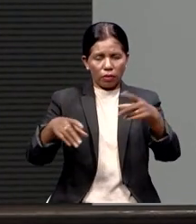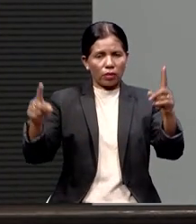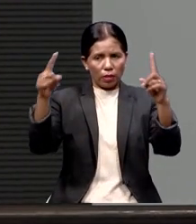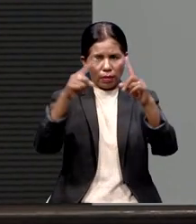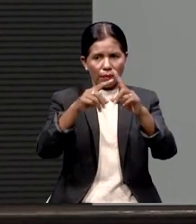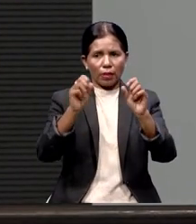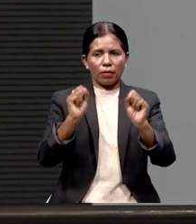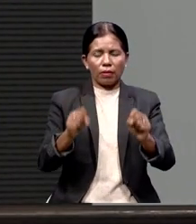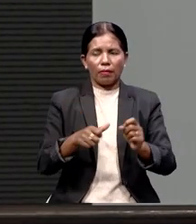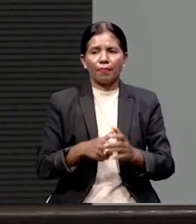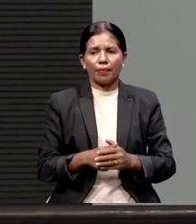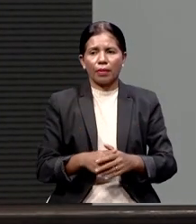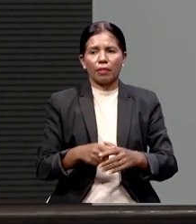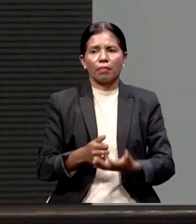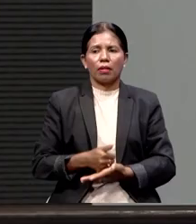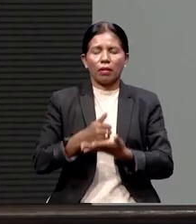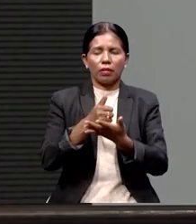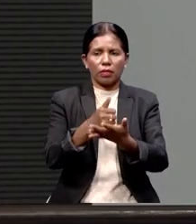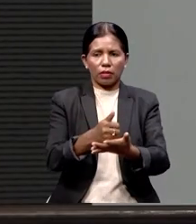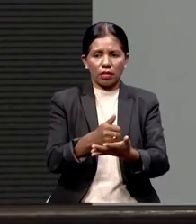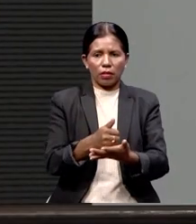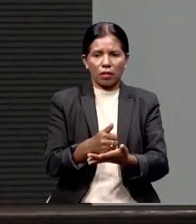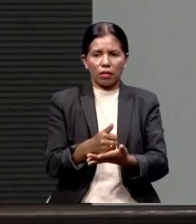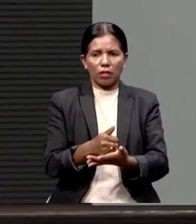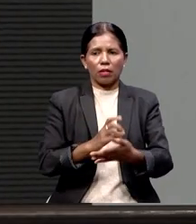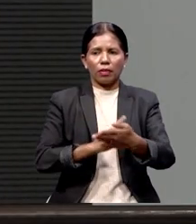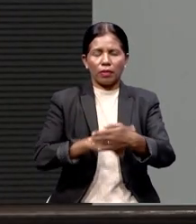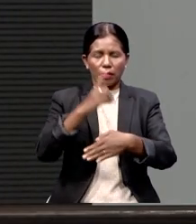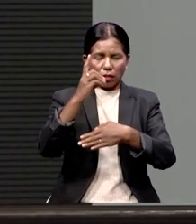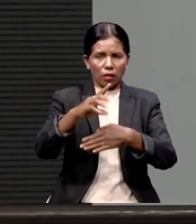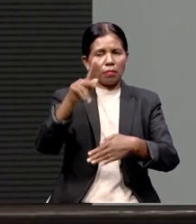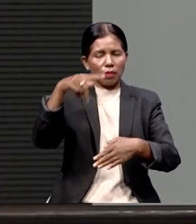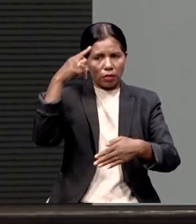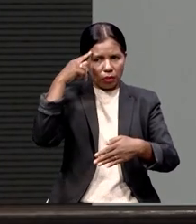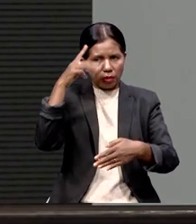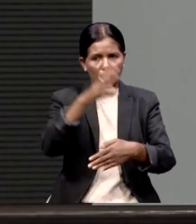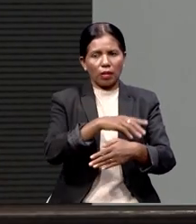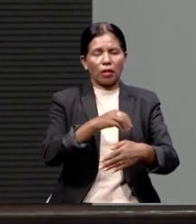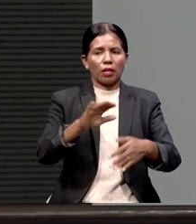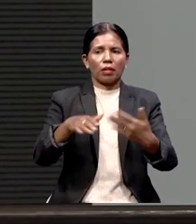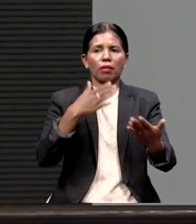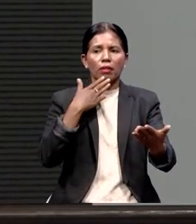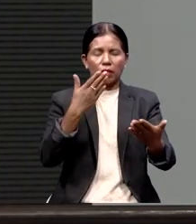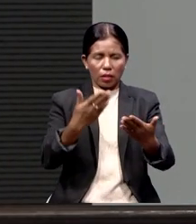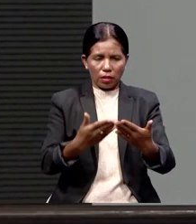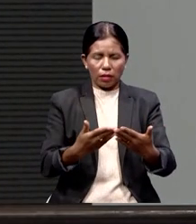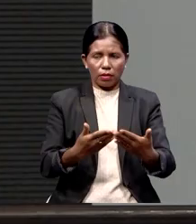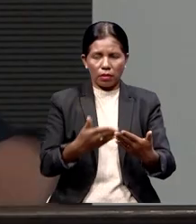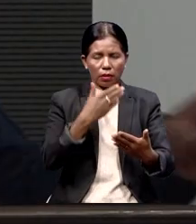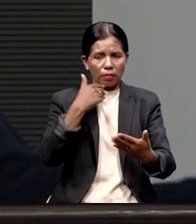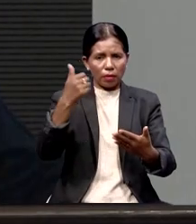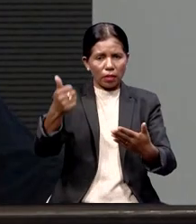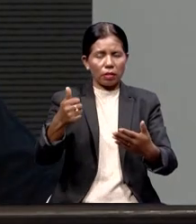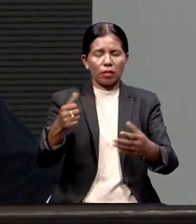Kori nune, bele tulu no desenvolve politika reforma sira dia kliu. Kori